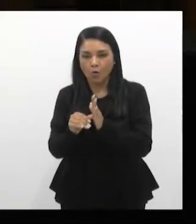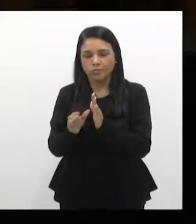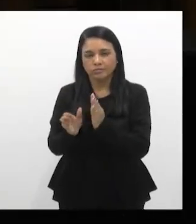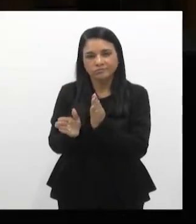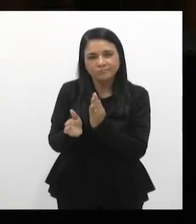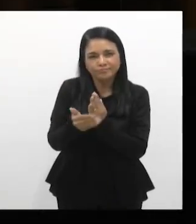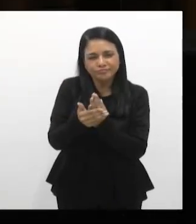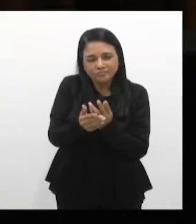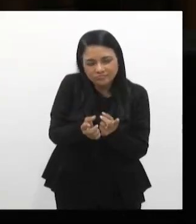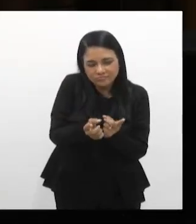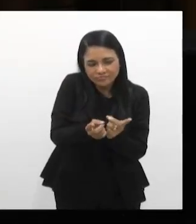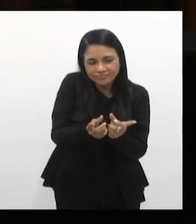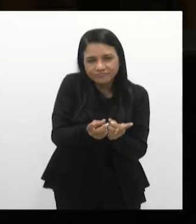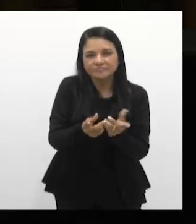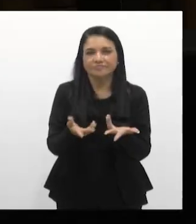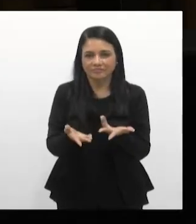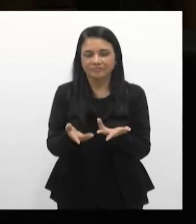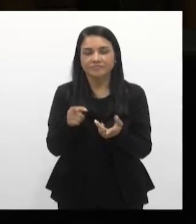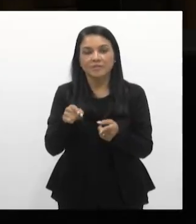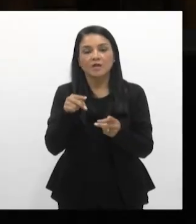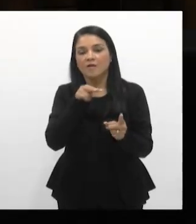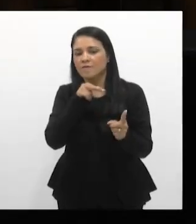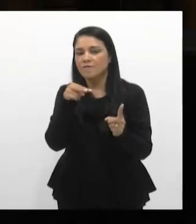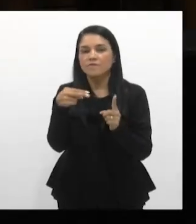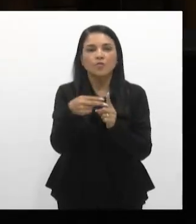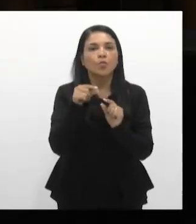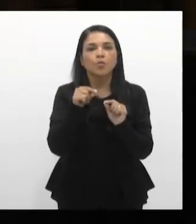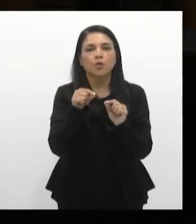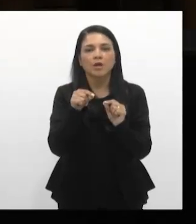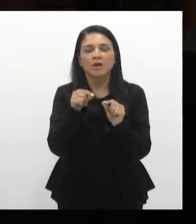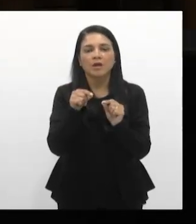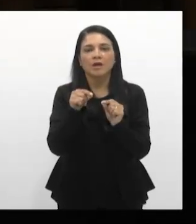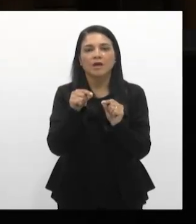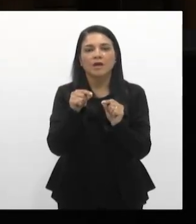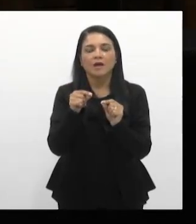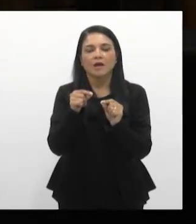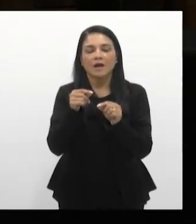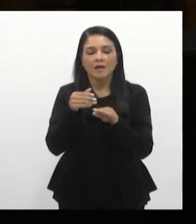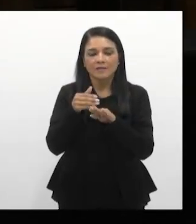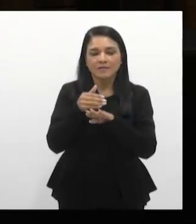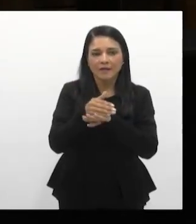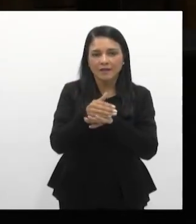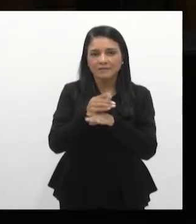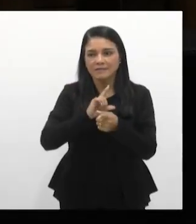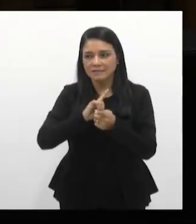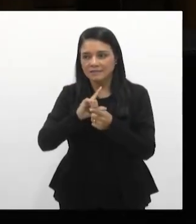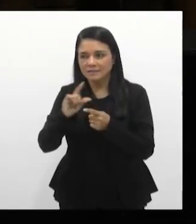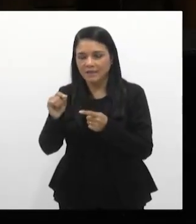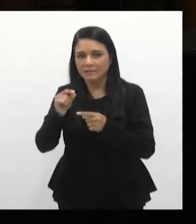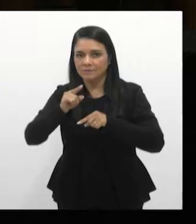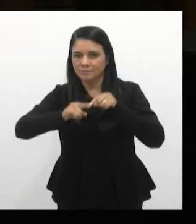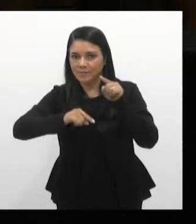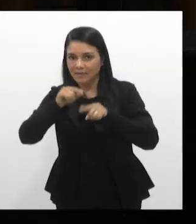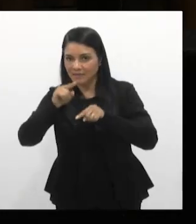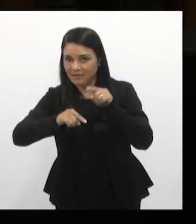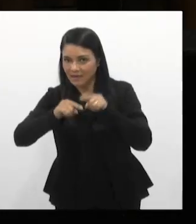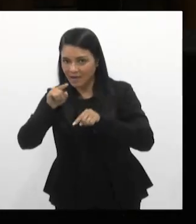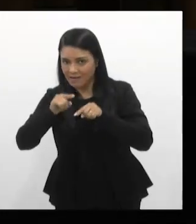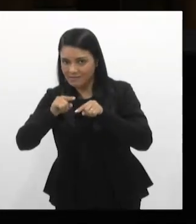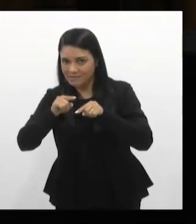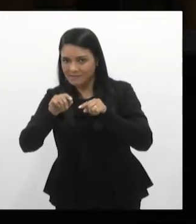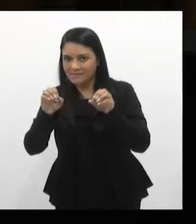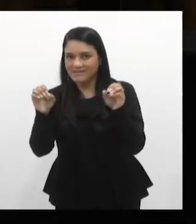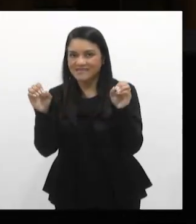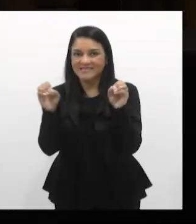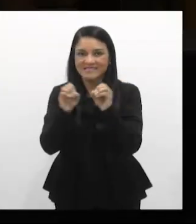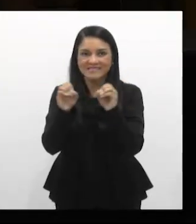justamente visa, não é, a proporcionar a entrada e saída de mercadorias que são legais, mas sem